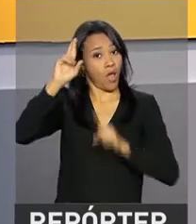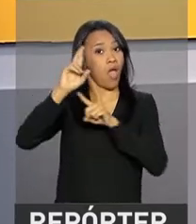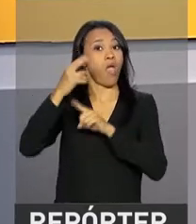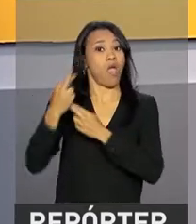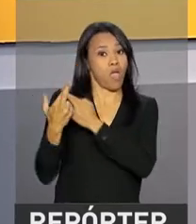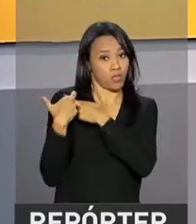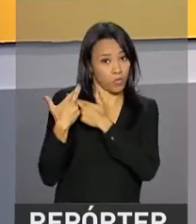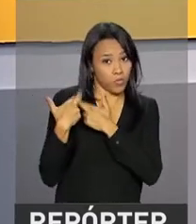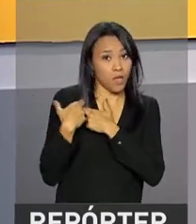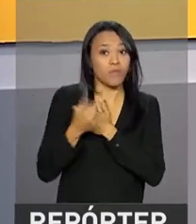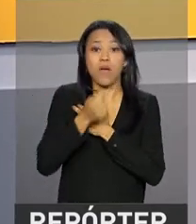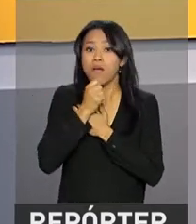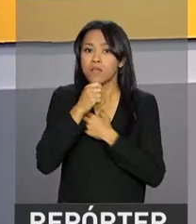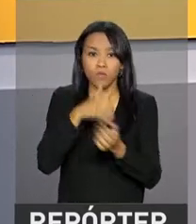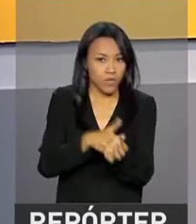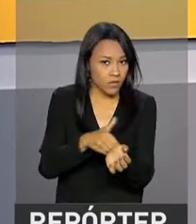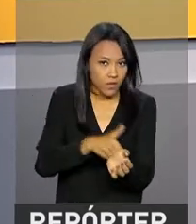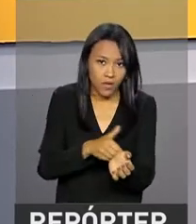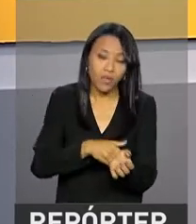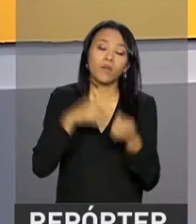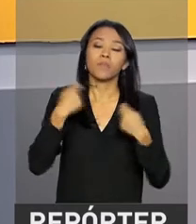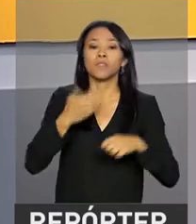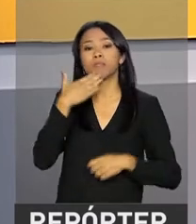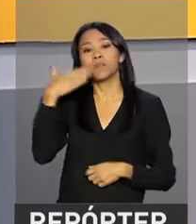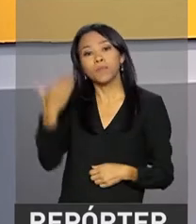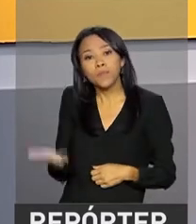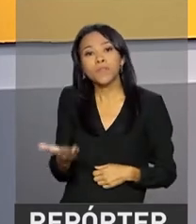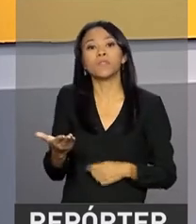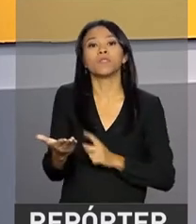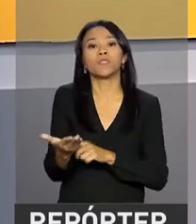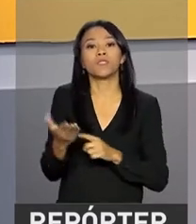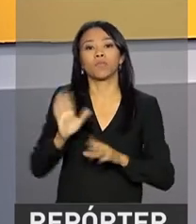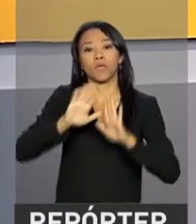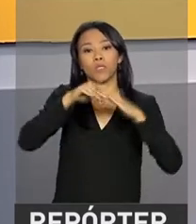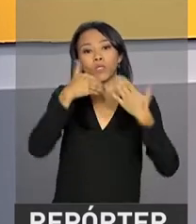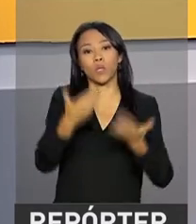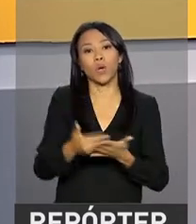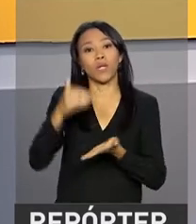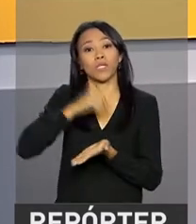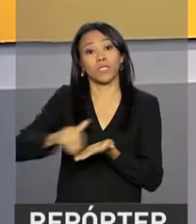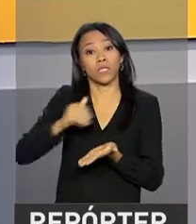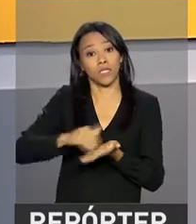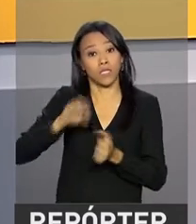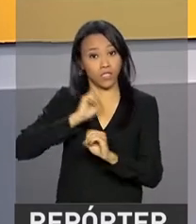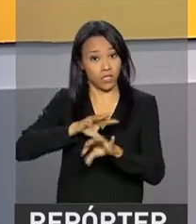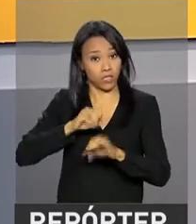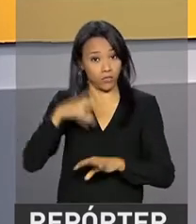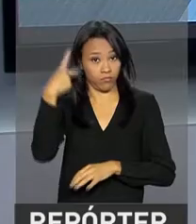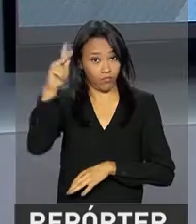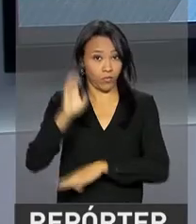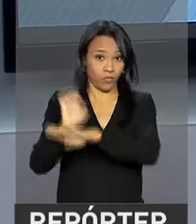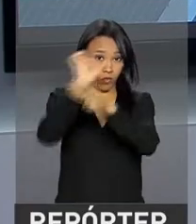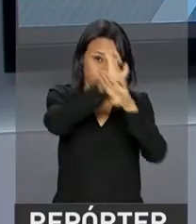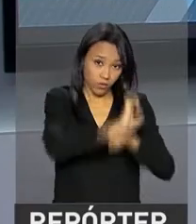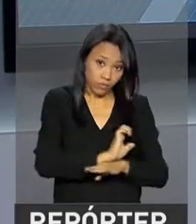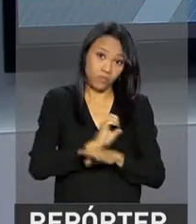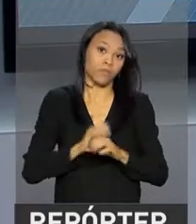ele ainda não tenha senha deve fazer uma solicitação para a escola na secretaria de educação